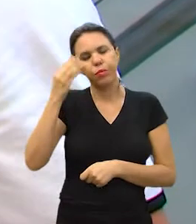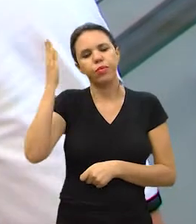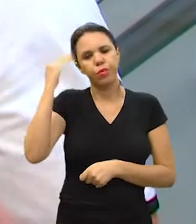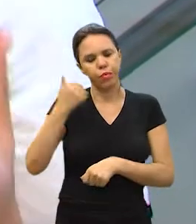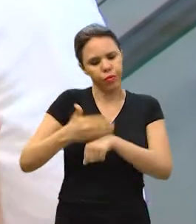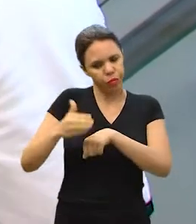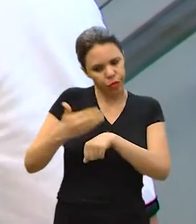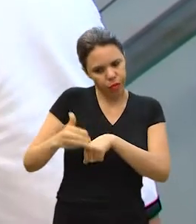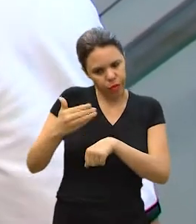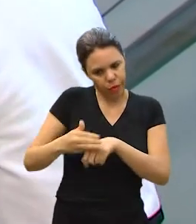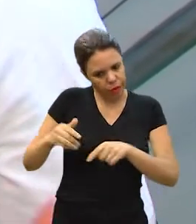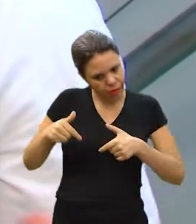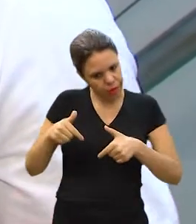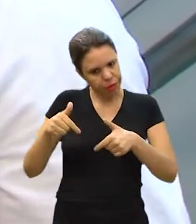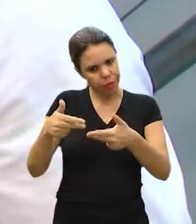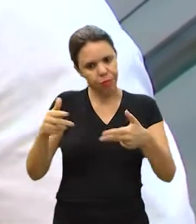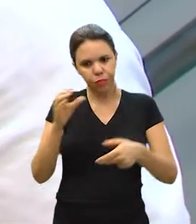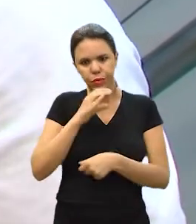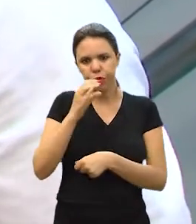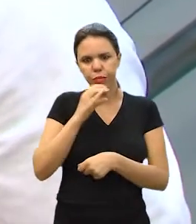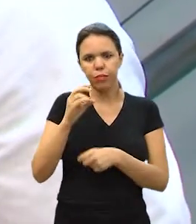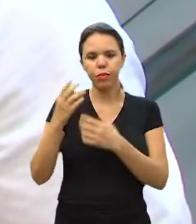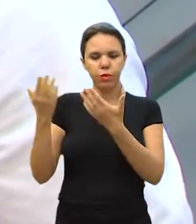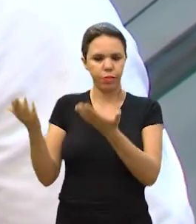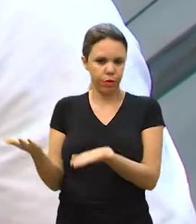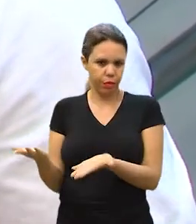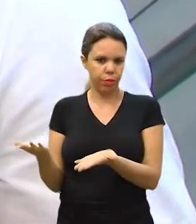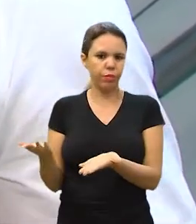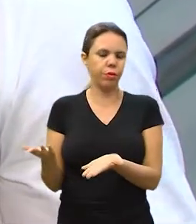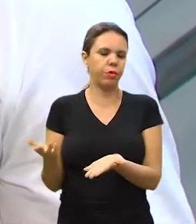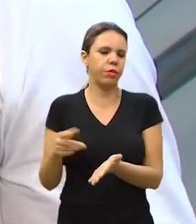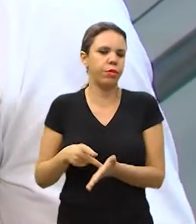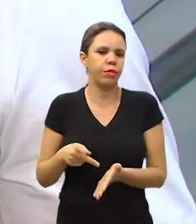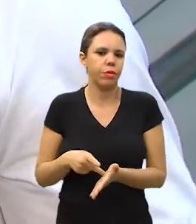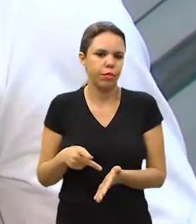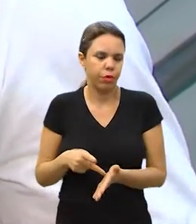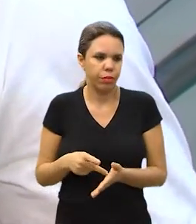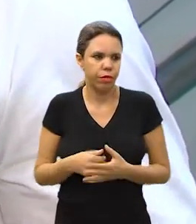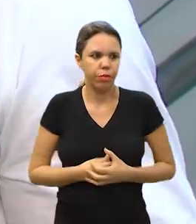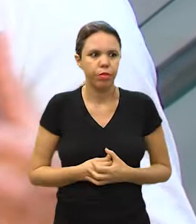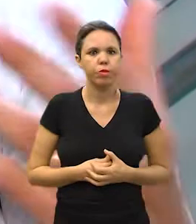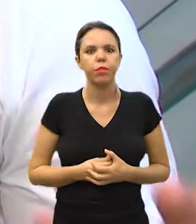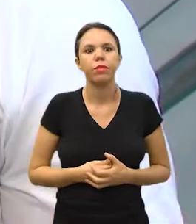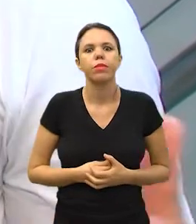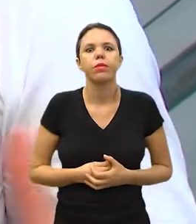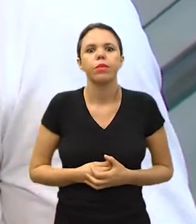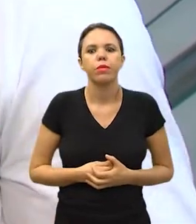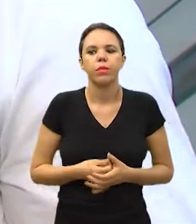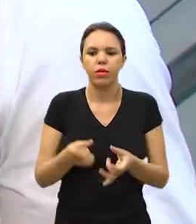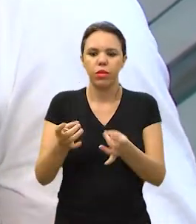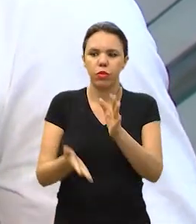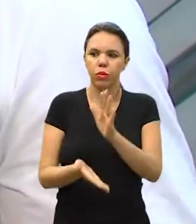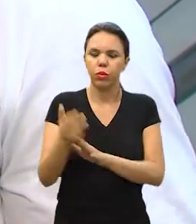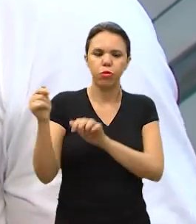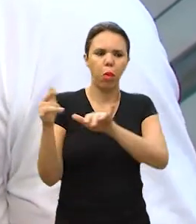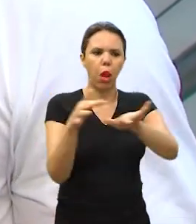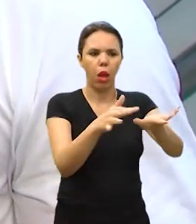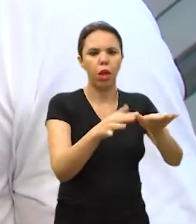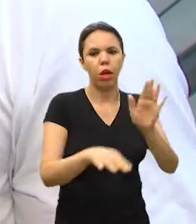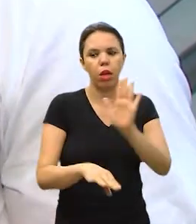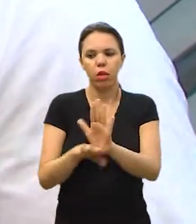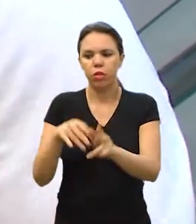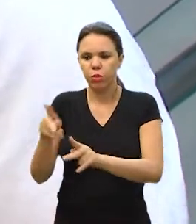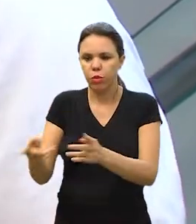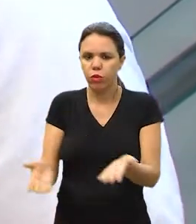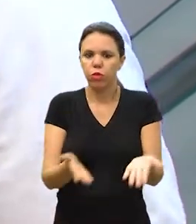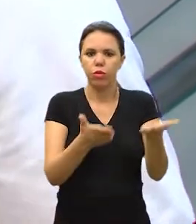capacitadas, treinadas para atuar em uma situação de emergência. Então o brigadista, na verdade, ele atua tanto na parte de evacuação, de abandono, no